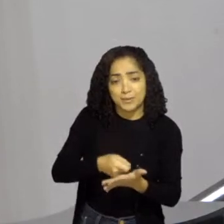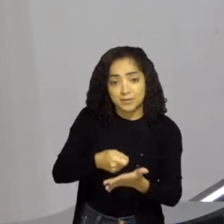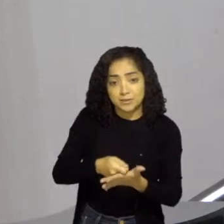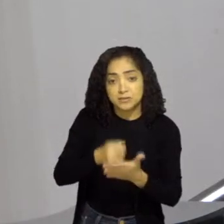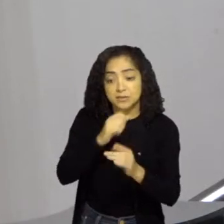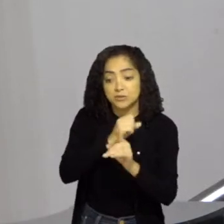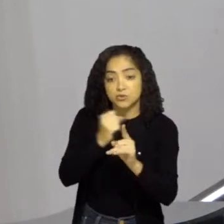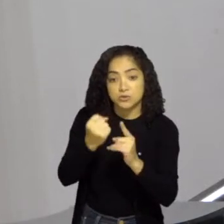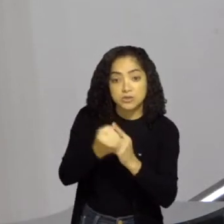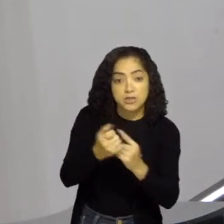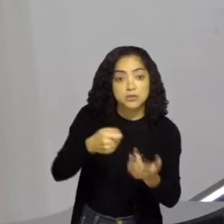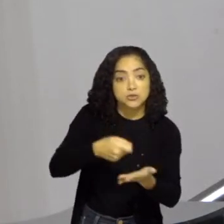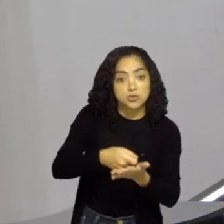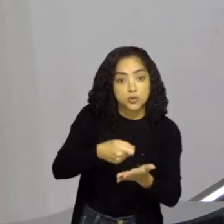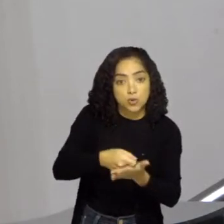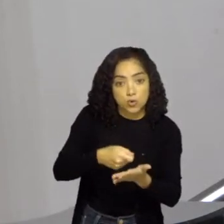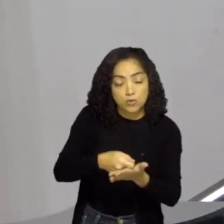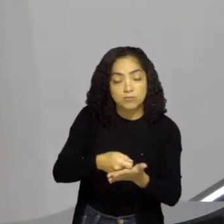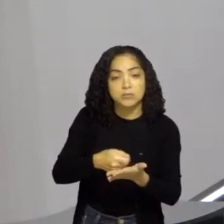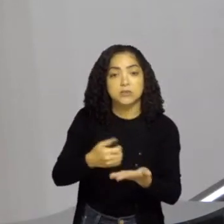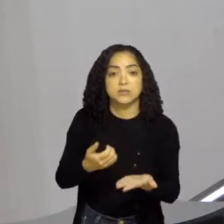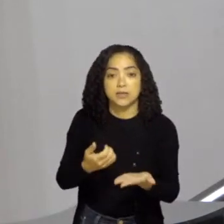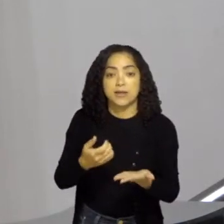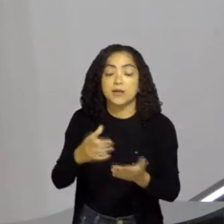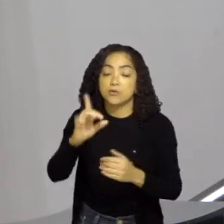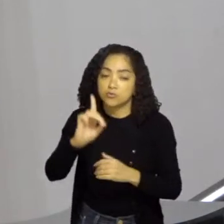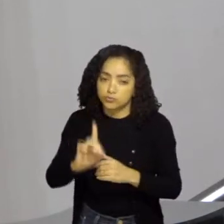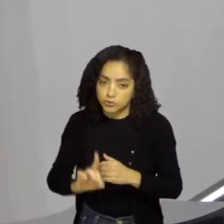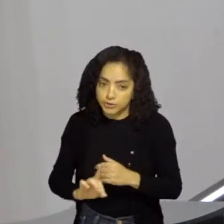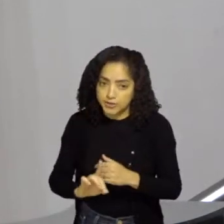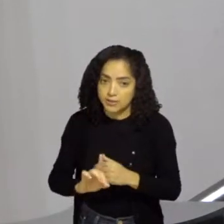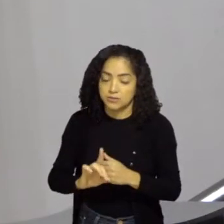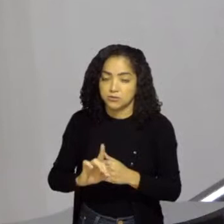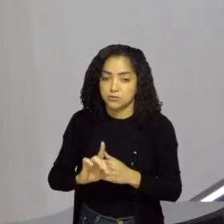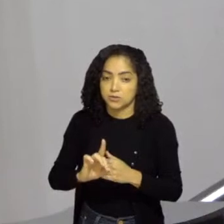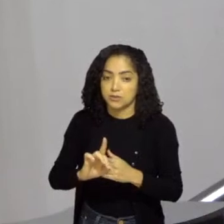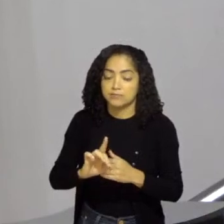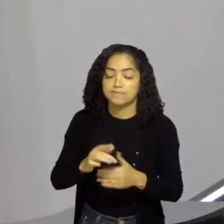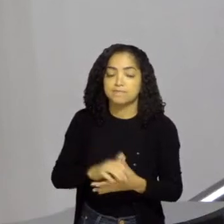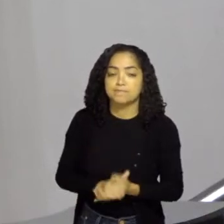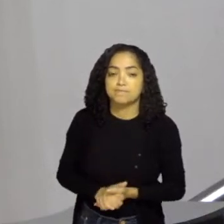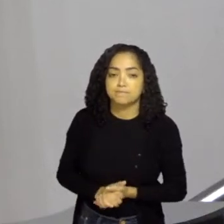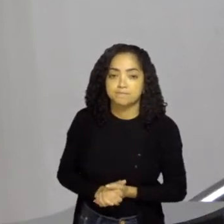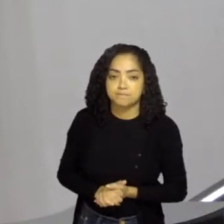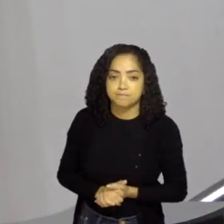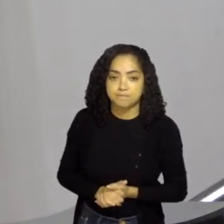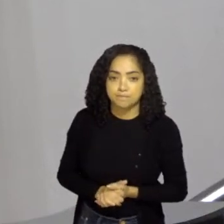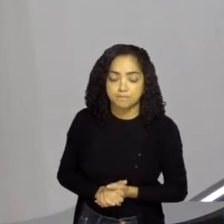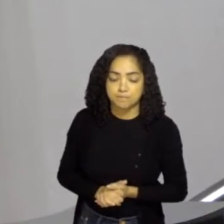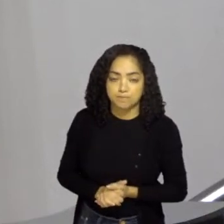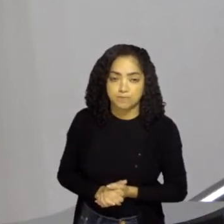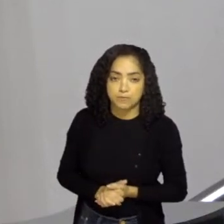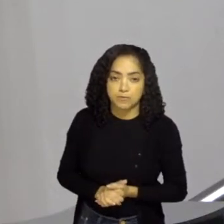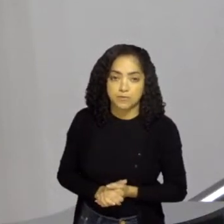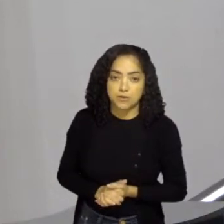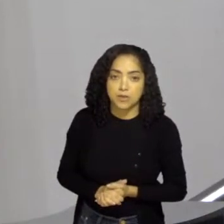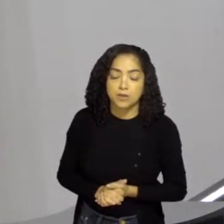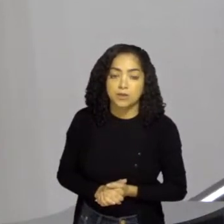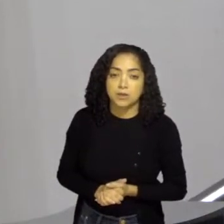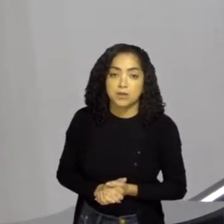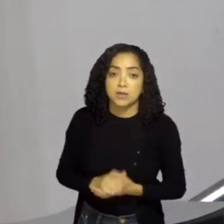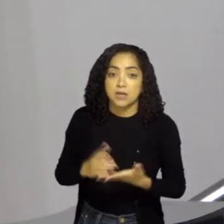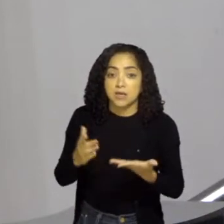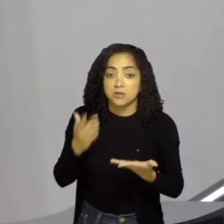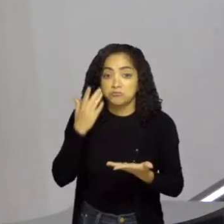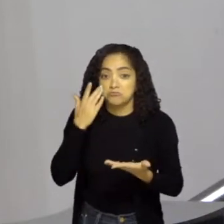sociedade com justo direito sobre essa questão. Nós não sabemos